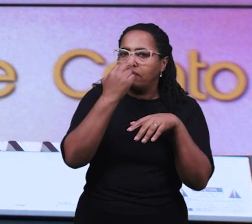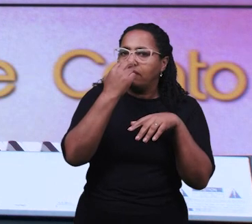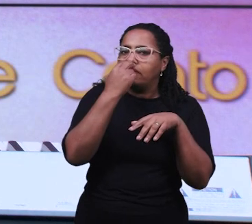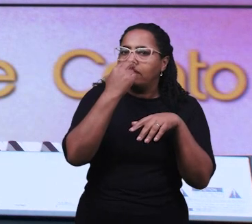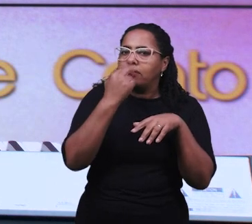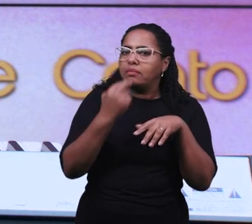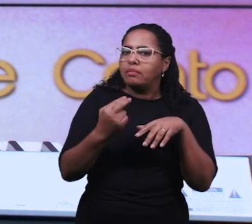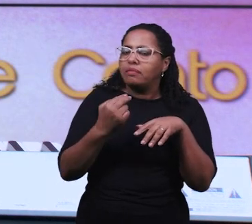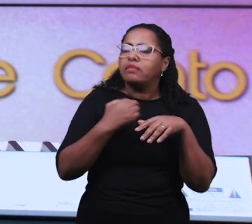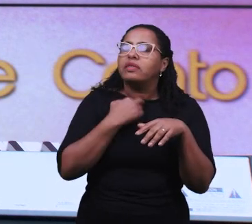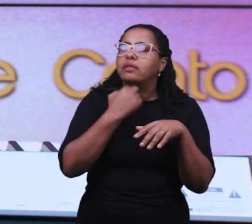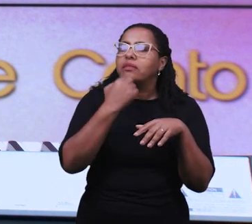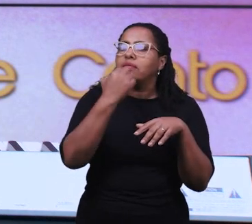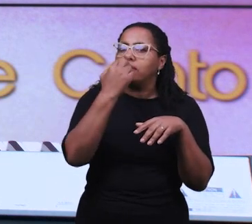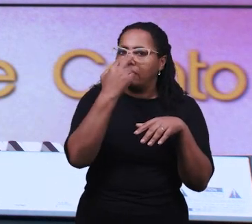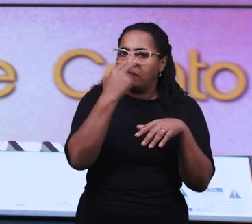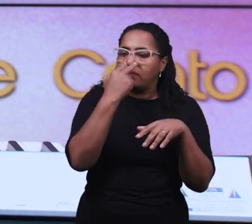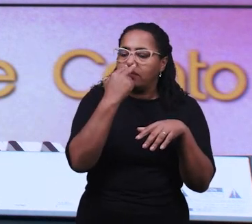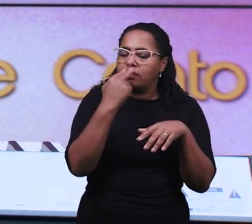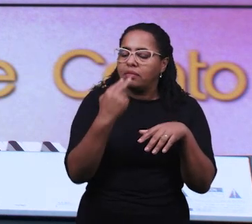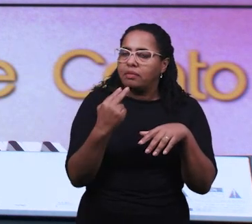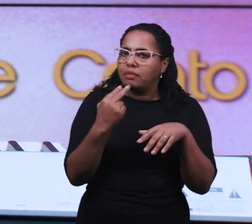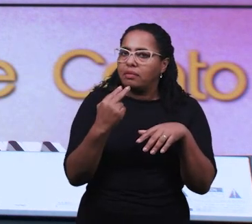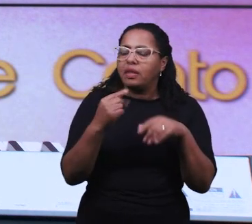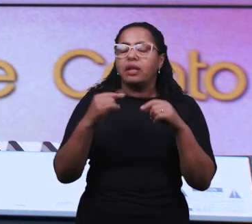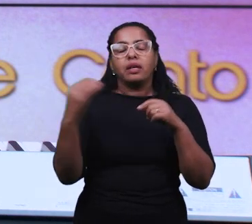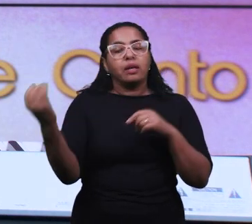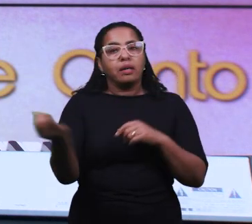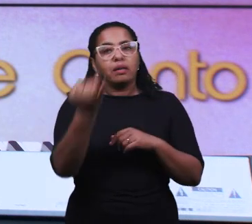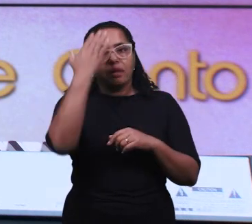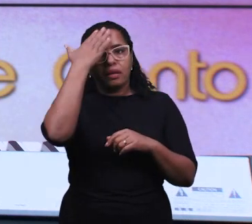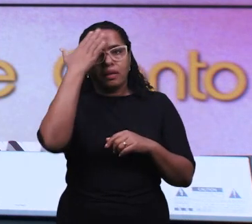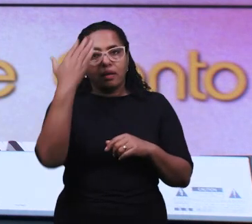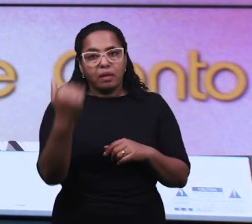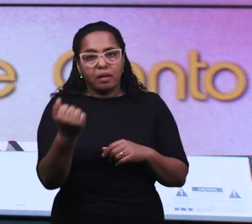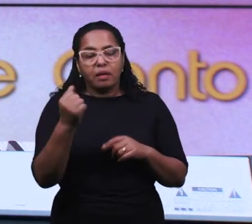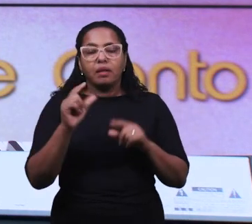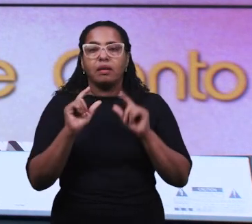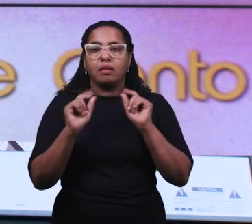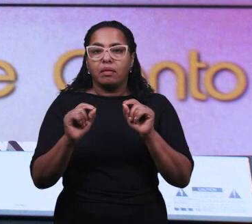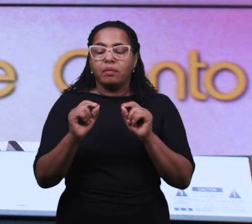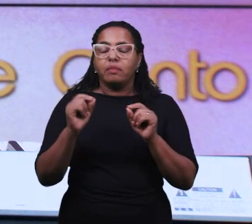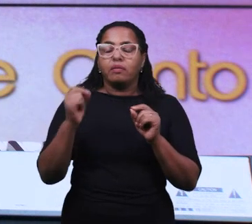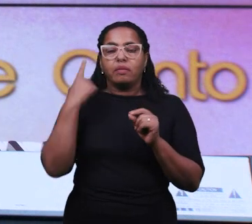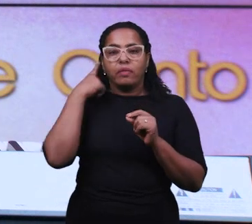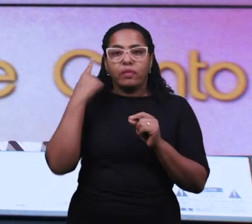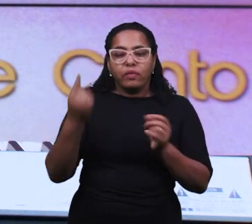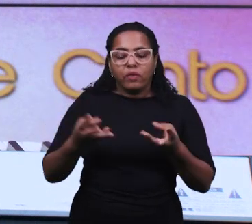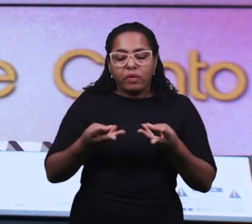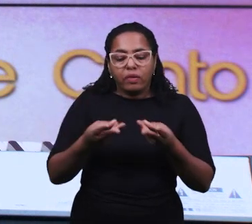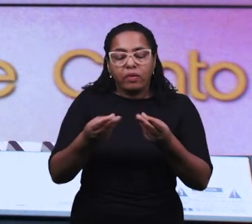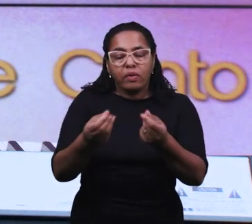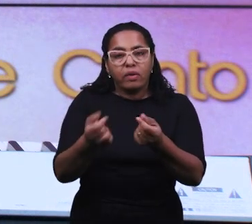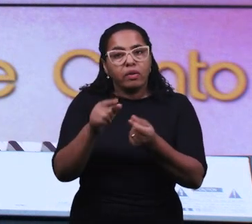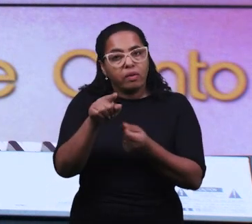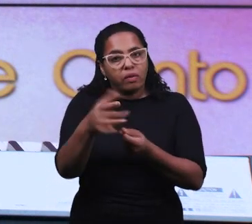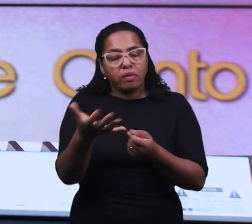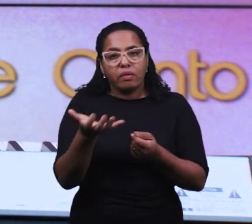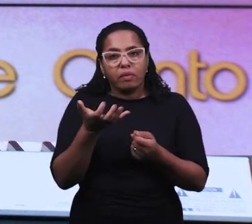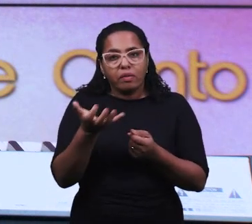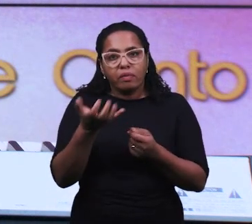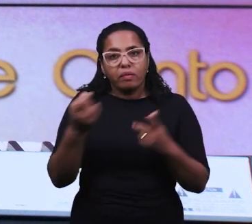oral. Isso é importante pensarmos para que o nosso som tenha a qualidade que você